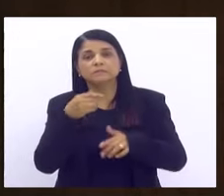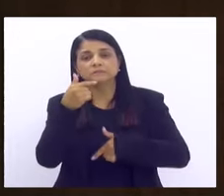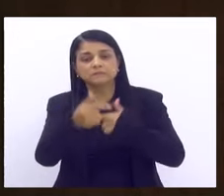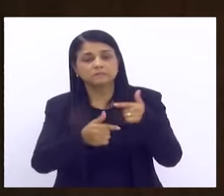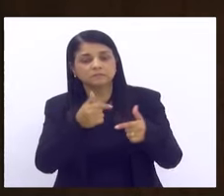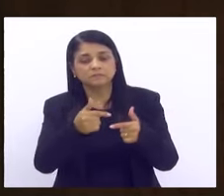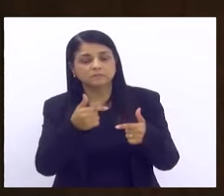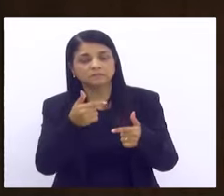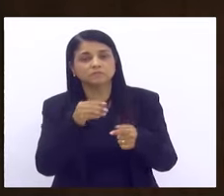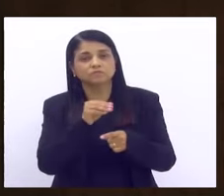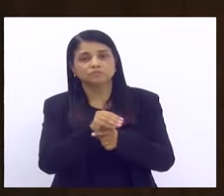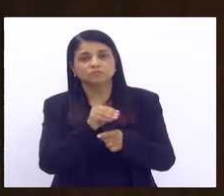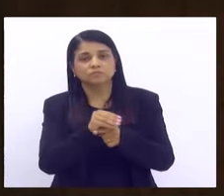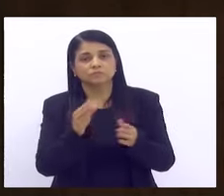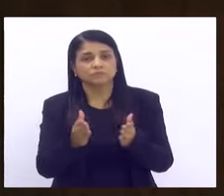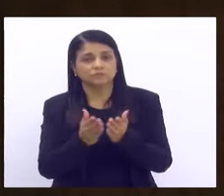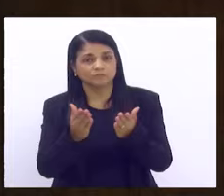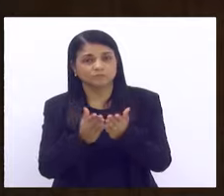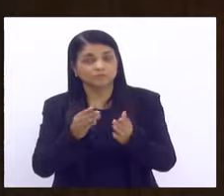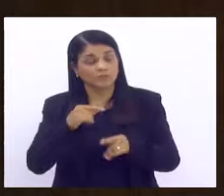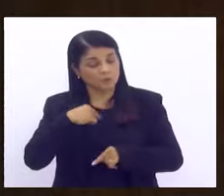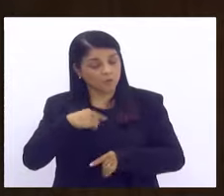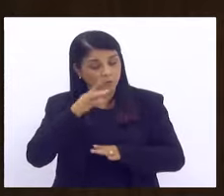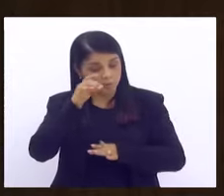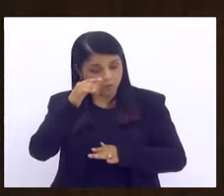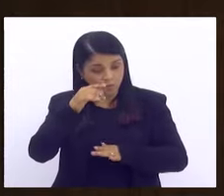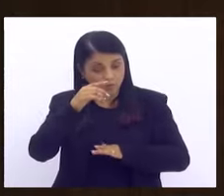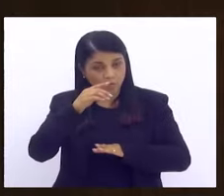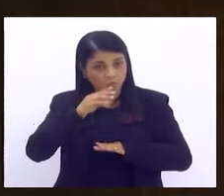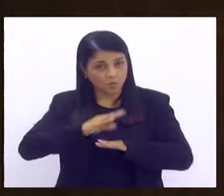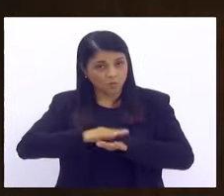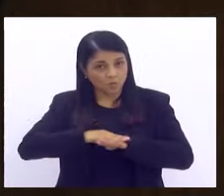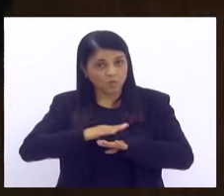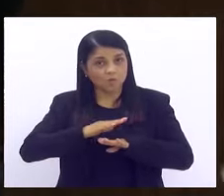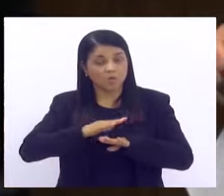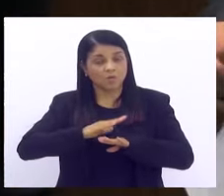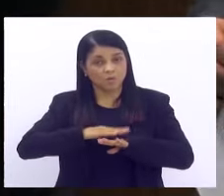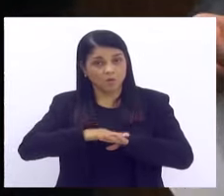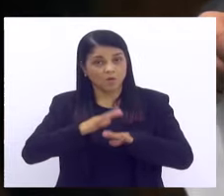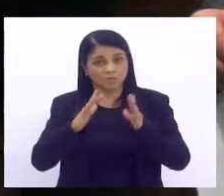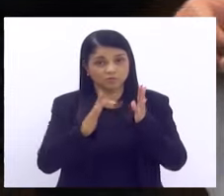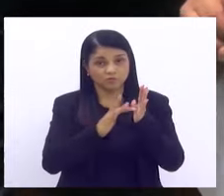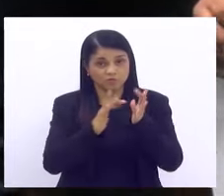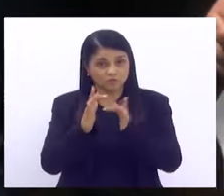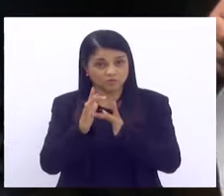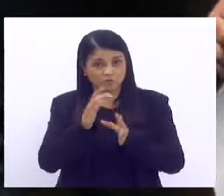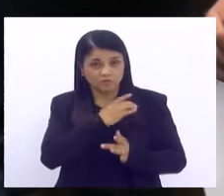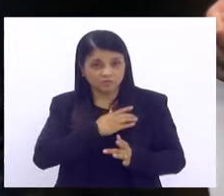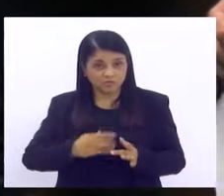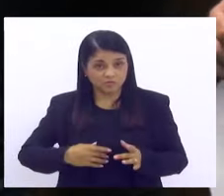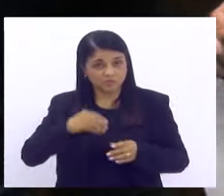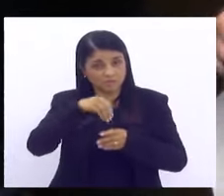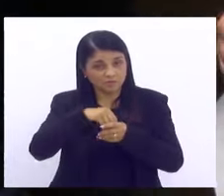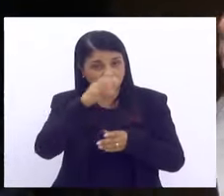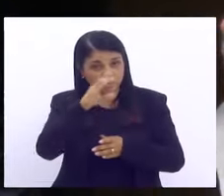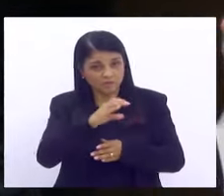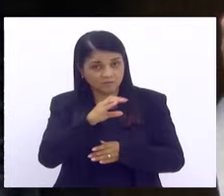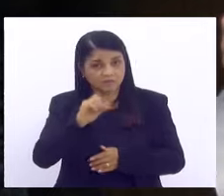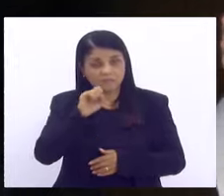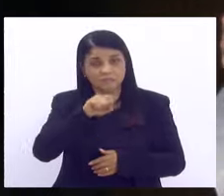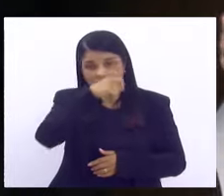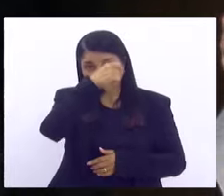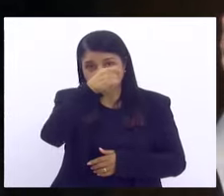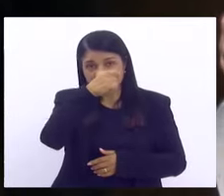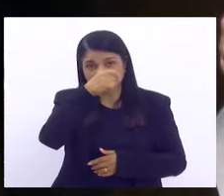partir do próprio Senhor Jesus Cristo, nós temos, por exemplo, na Igreja Católica, São Francisco de Assis,